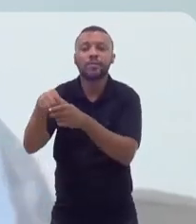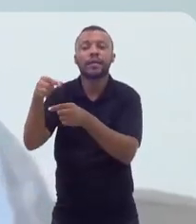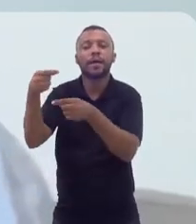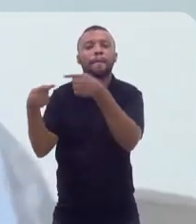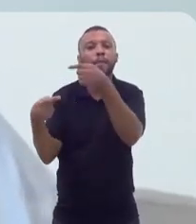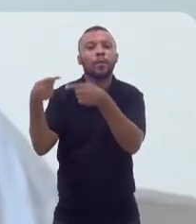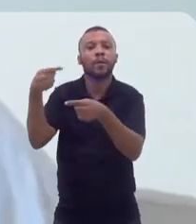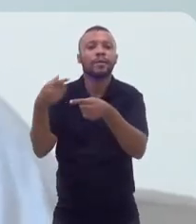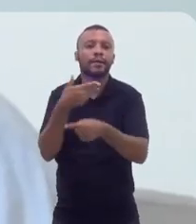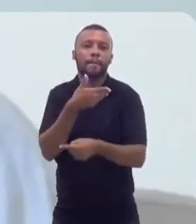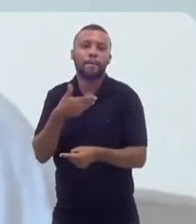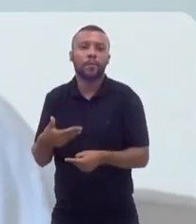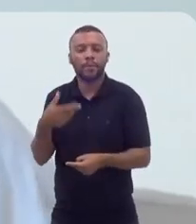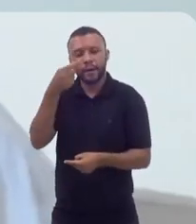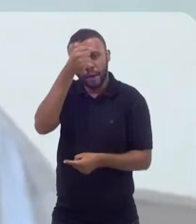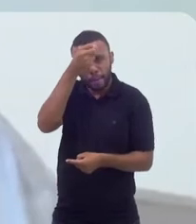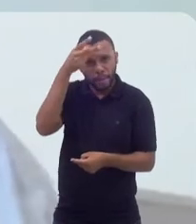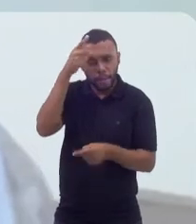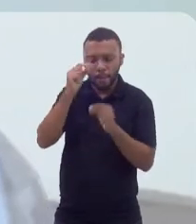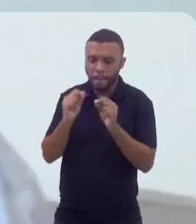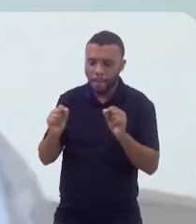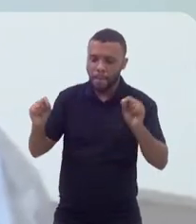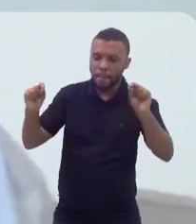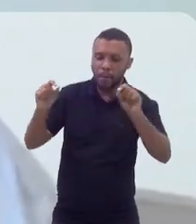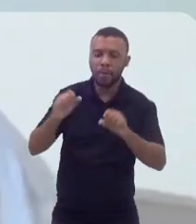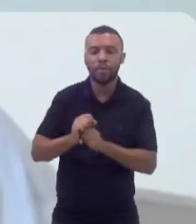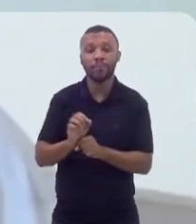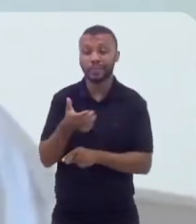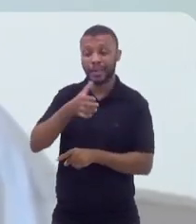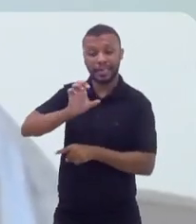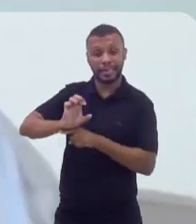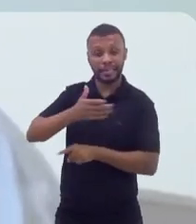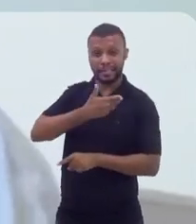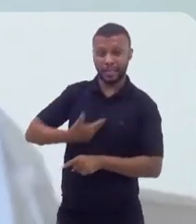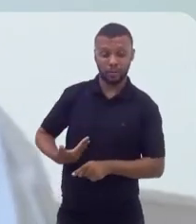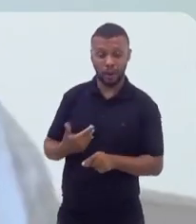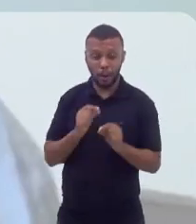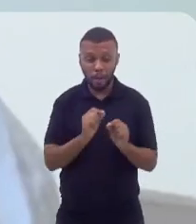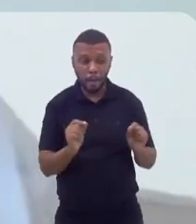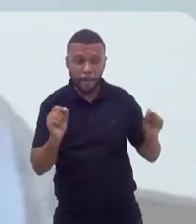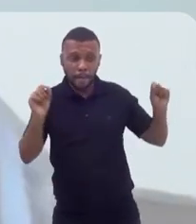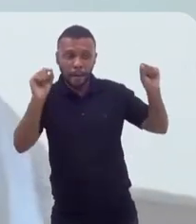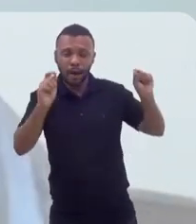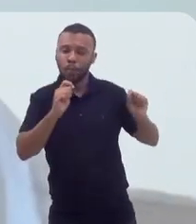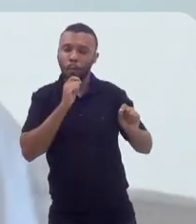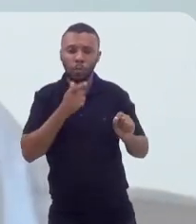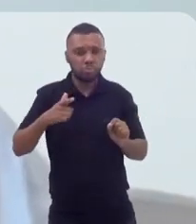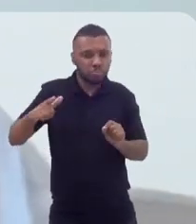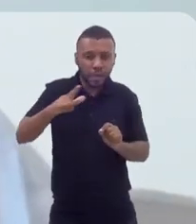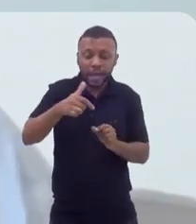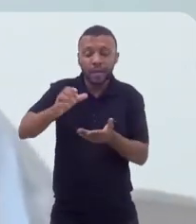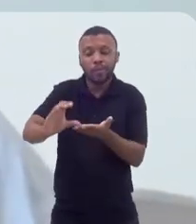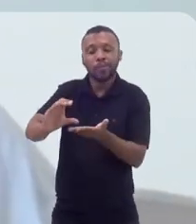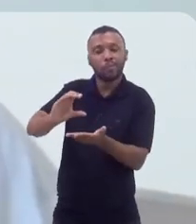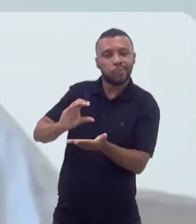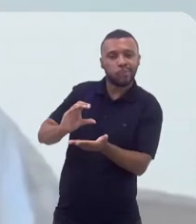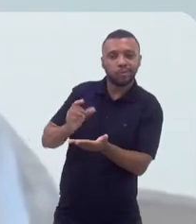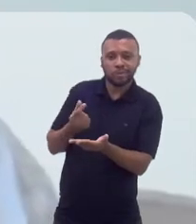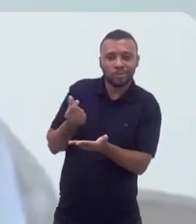nas políticas públicas municipais e nem estaduais. Então, você vê, se nós não reconhecemos, não tem